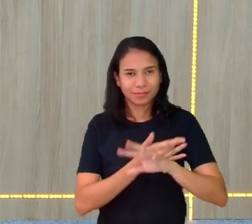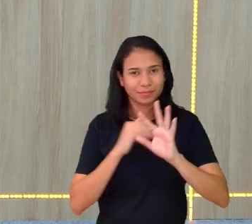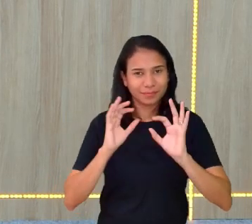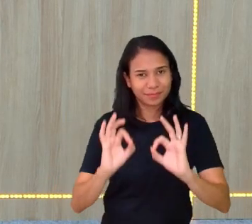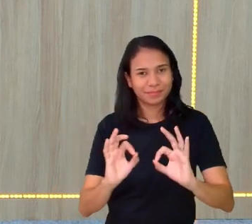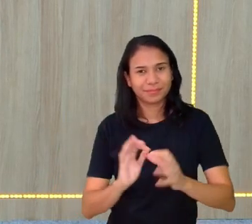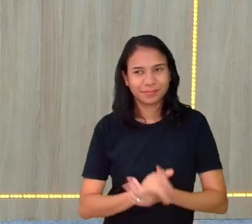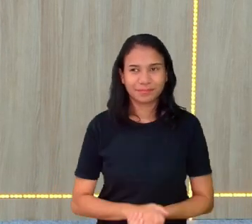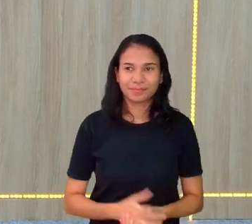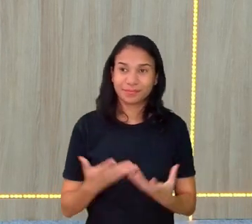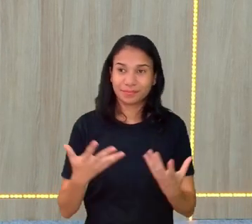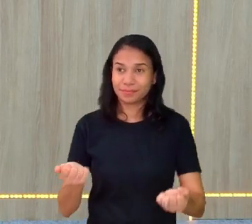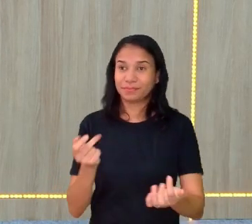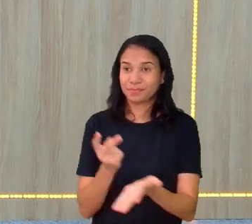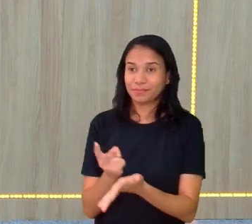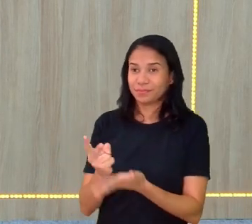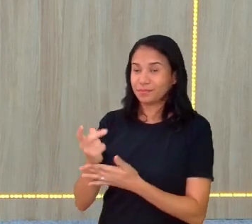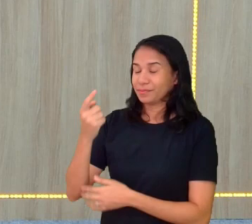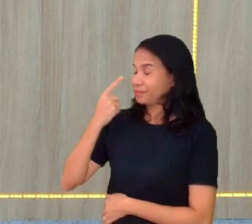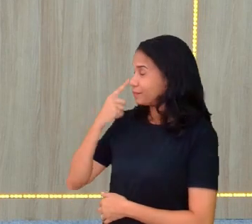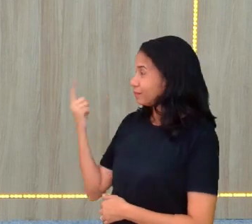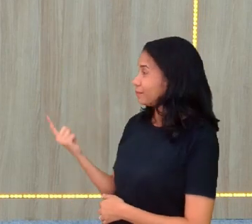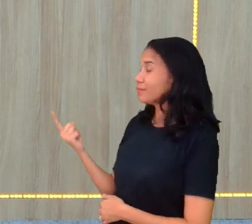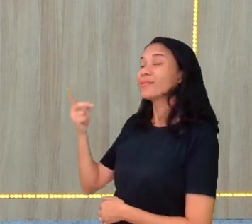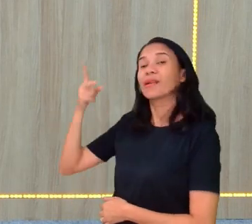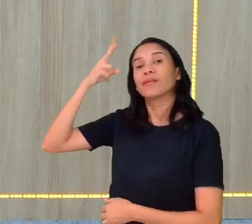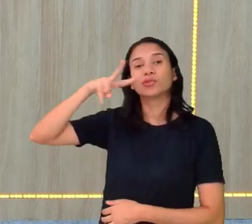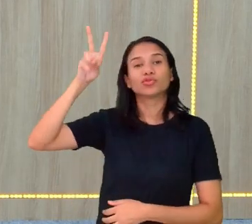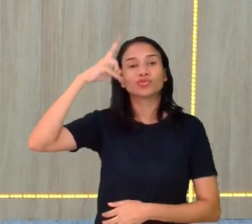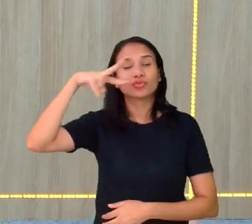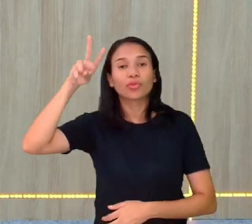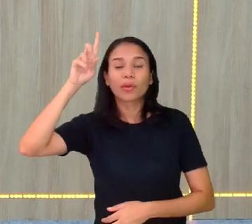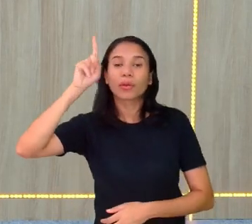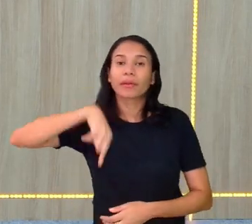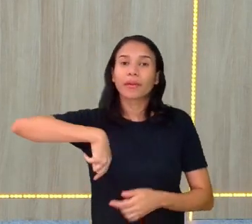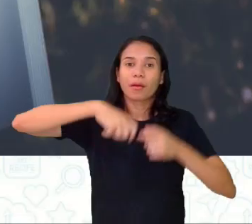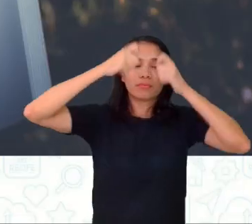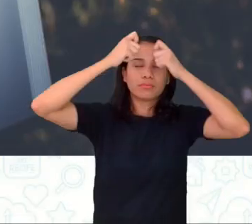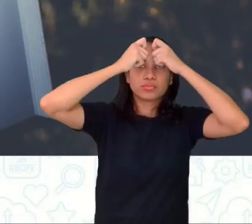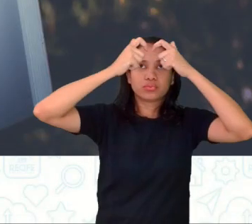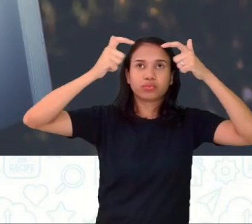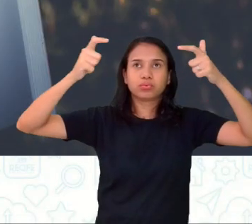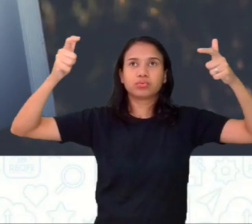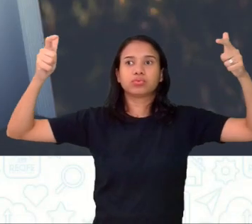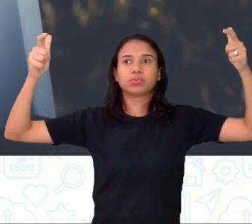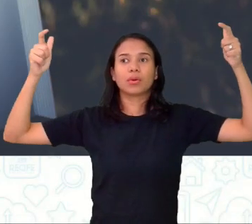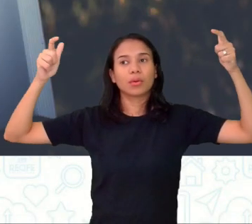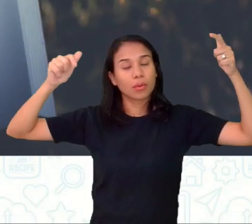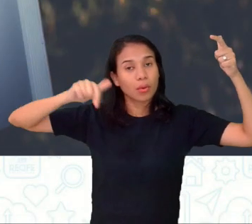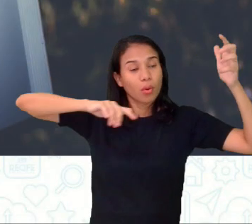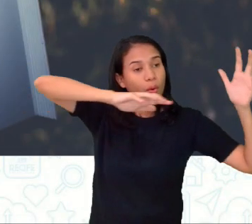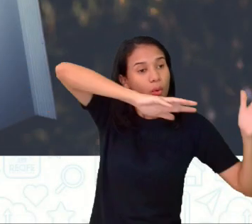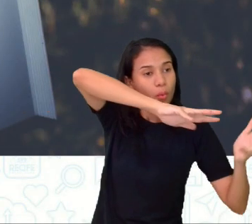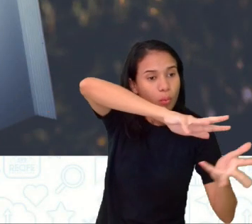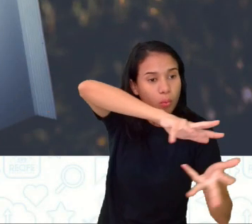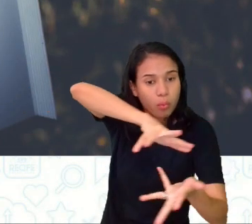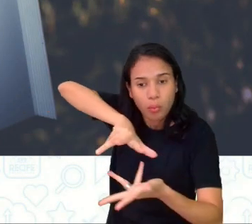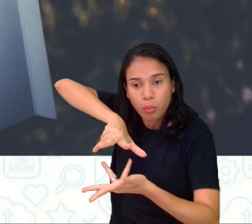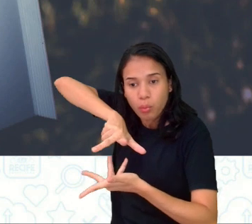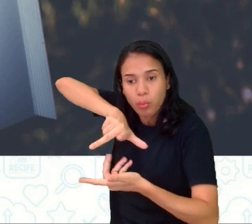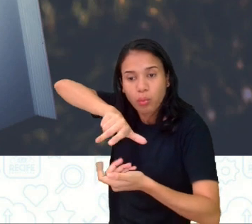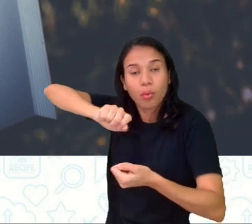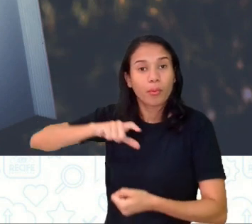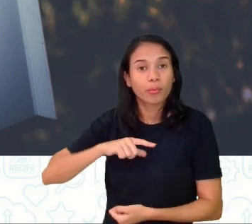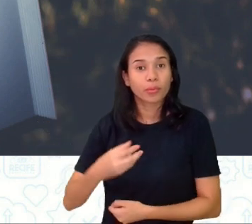certo? Então vamos embora aqui. A história, né, ela amplia o mundo no